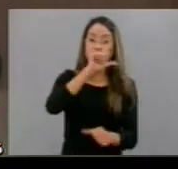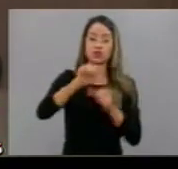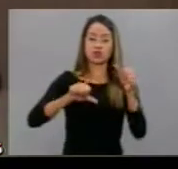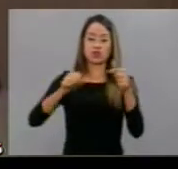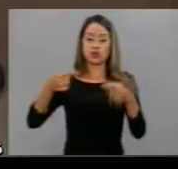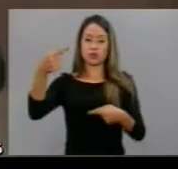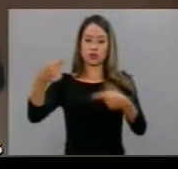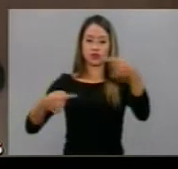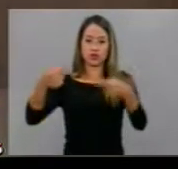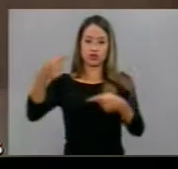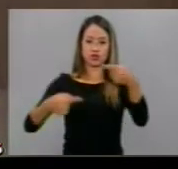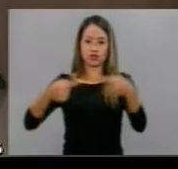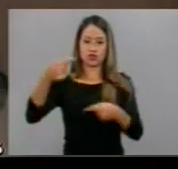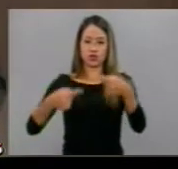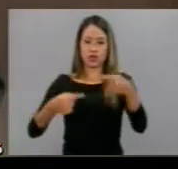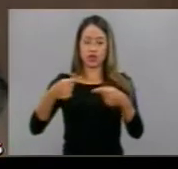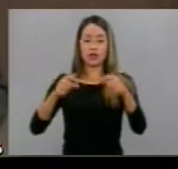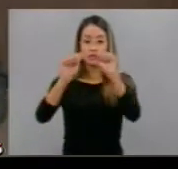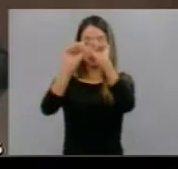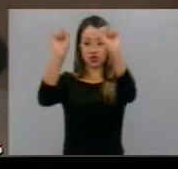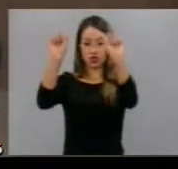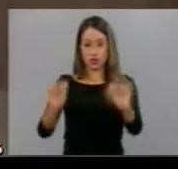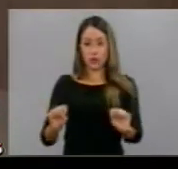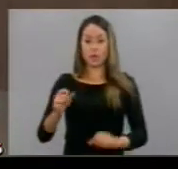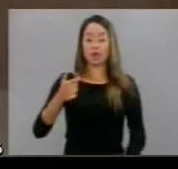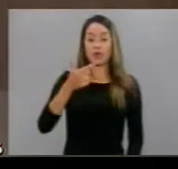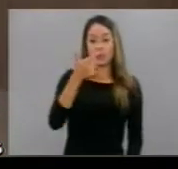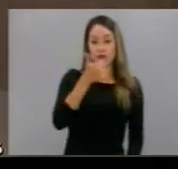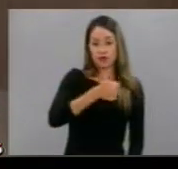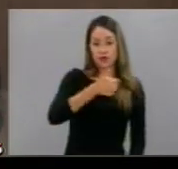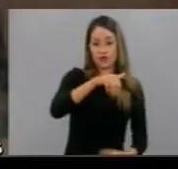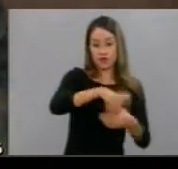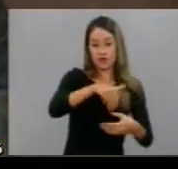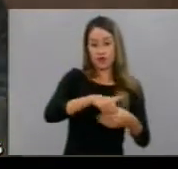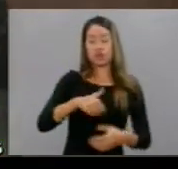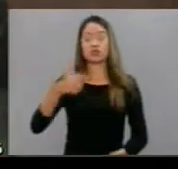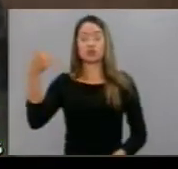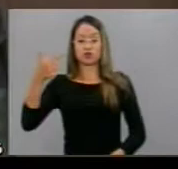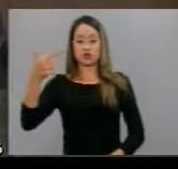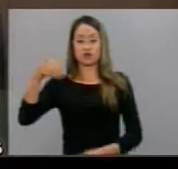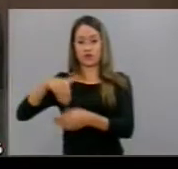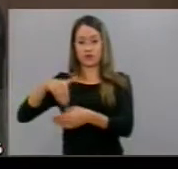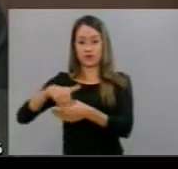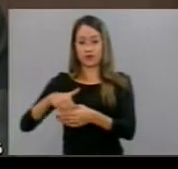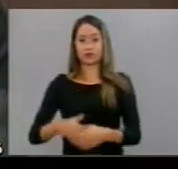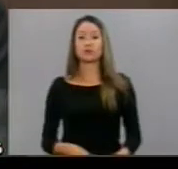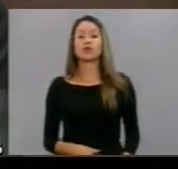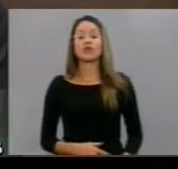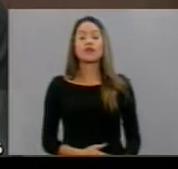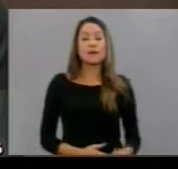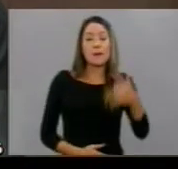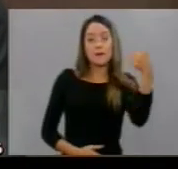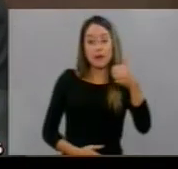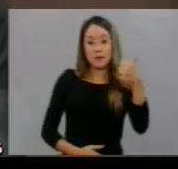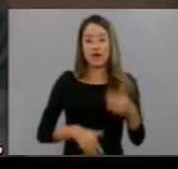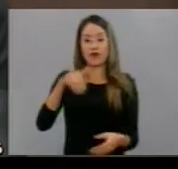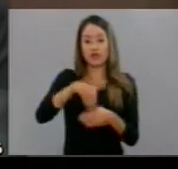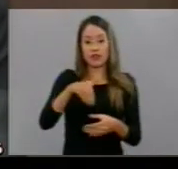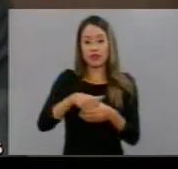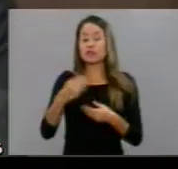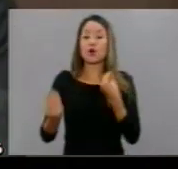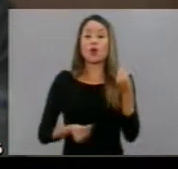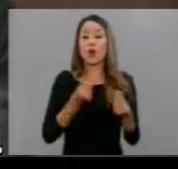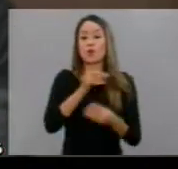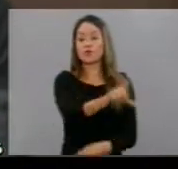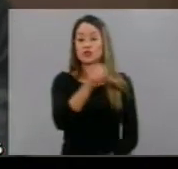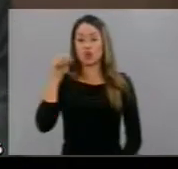define um sistema proporcional em 2 turnos. Votar-se no partido e, no 2º turno, votar-se no candidato.